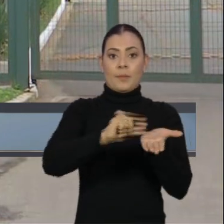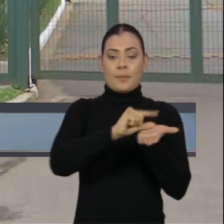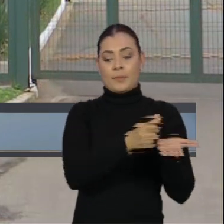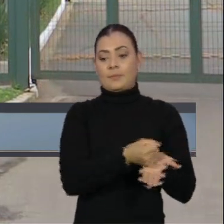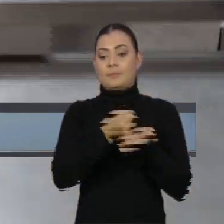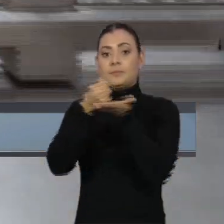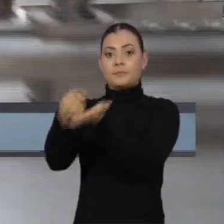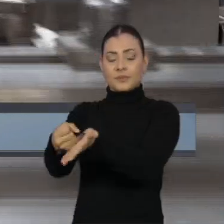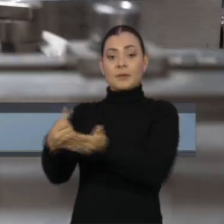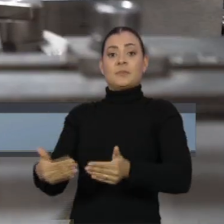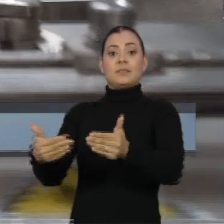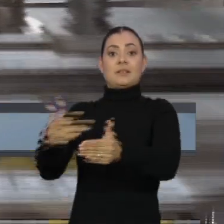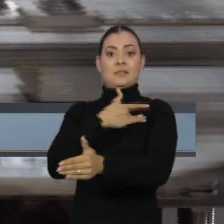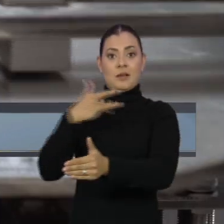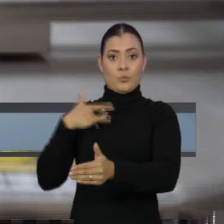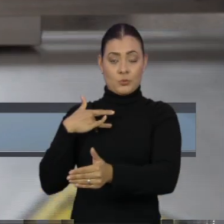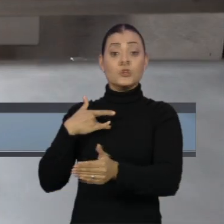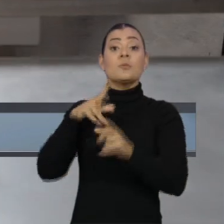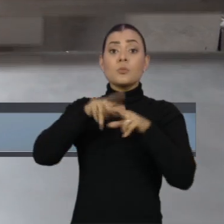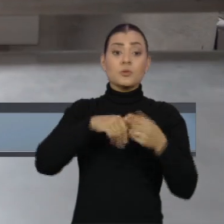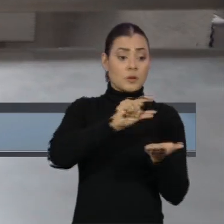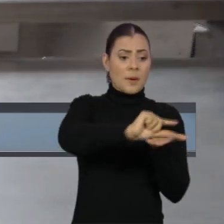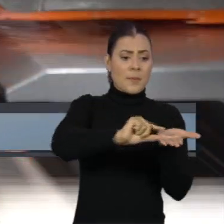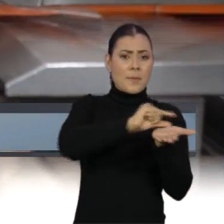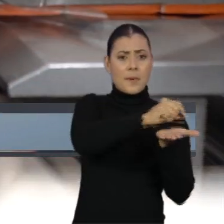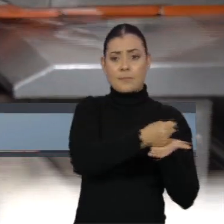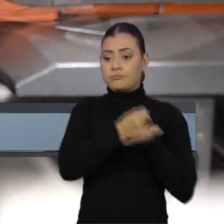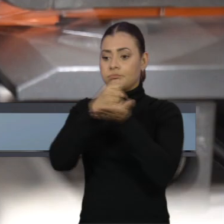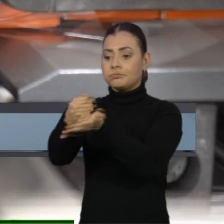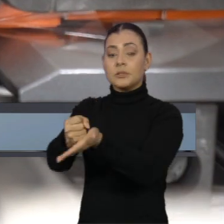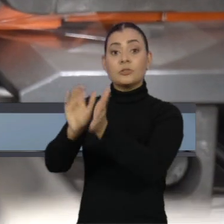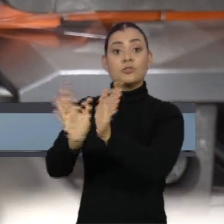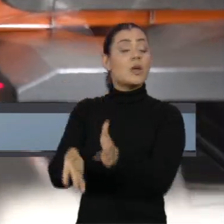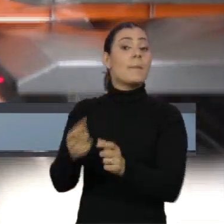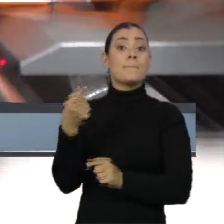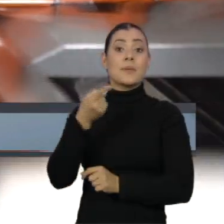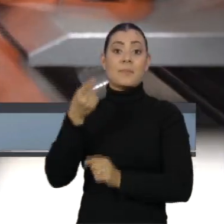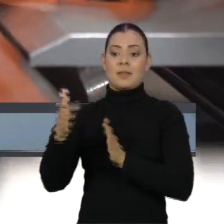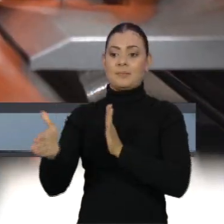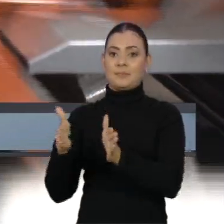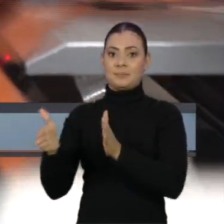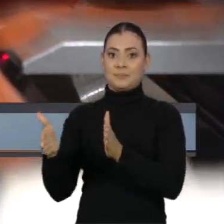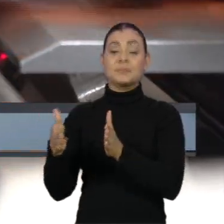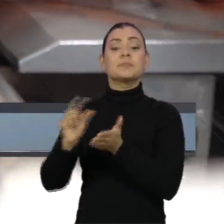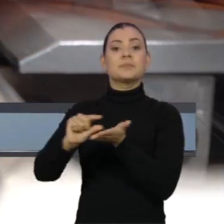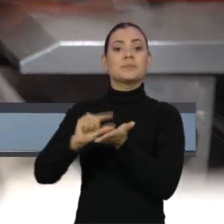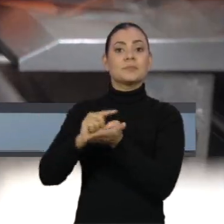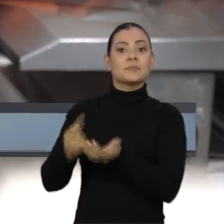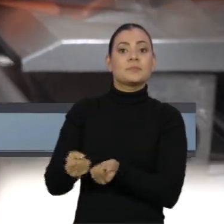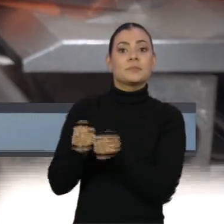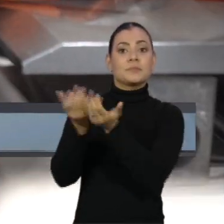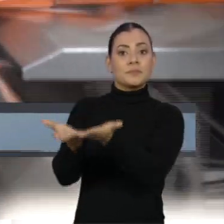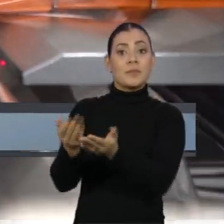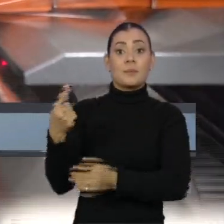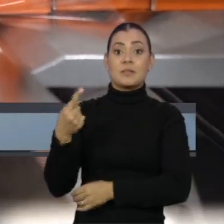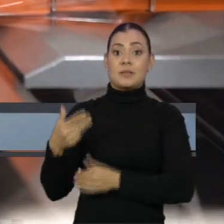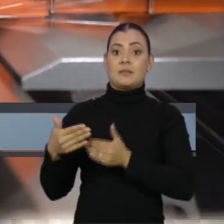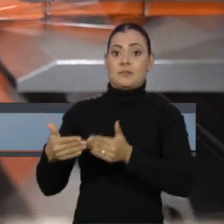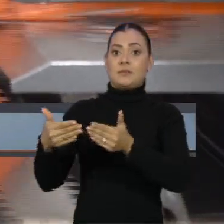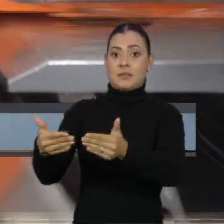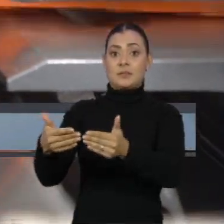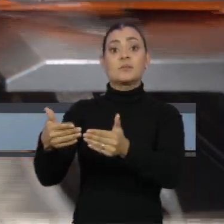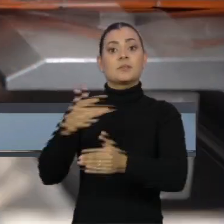Ministério da Saúde essa liberação faz parte da primeira encomenda ainda feita pelo Ministério da Saúde